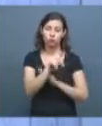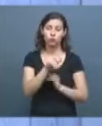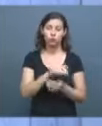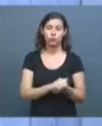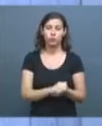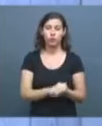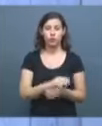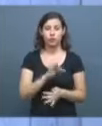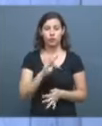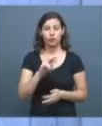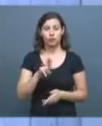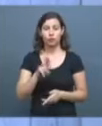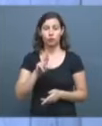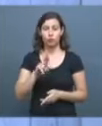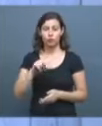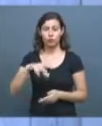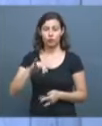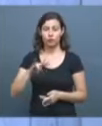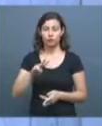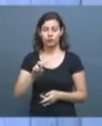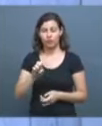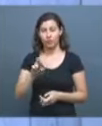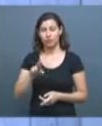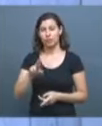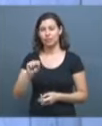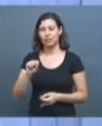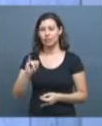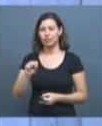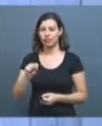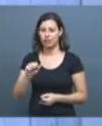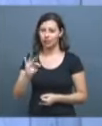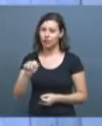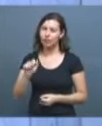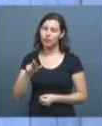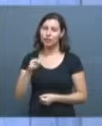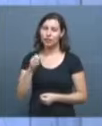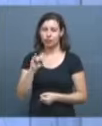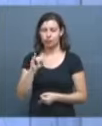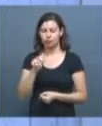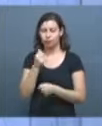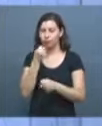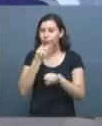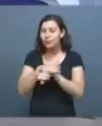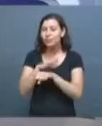Universitária de Uberlândia. Uma boa noite e um ótimo final de semana.